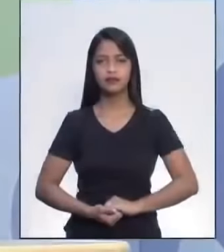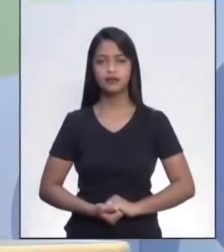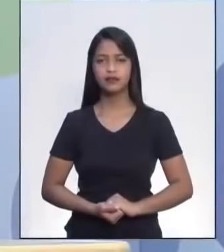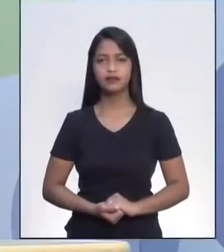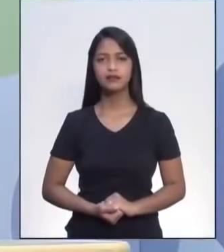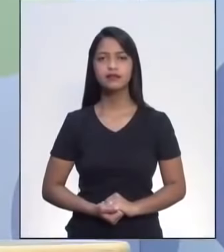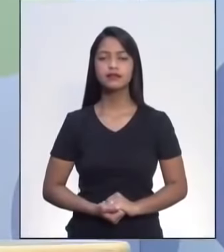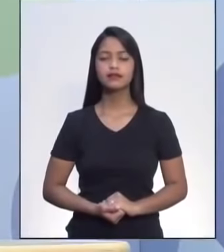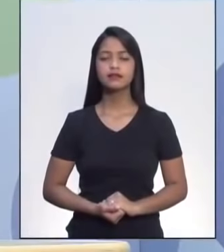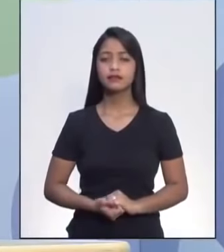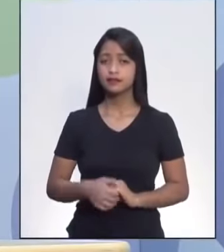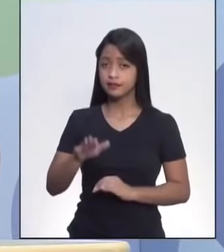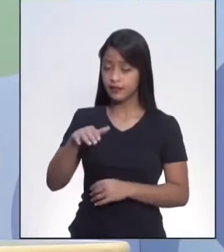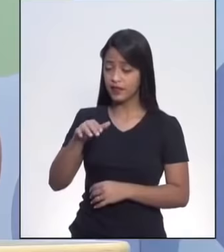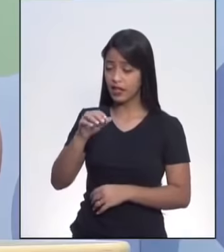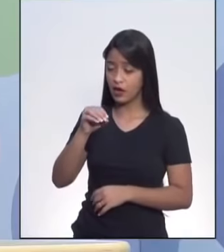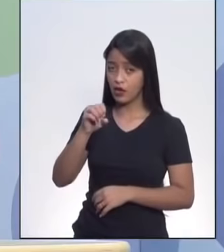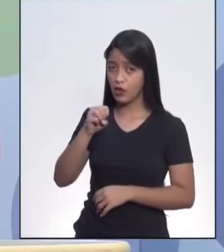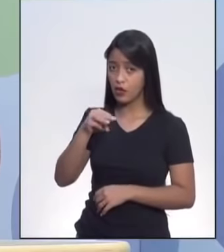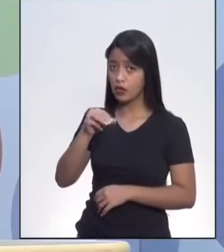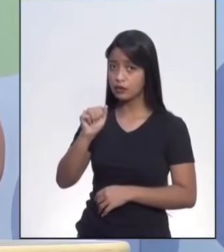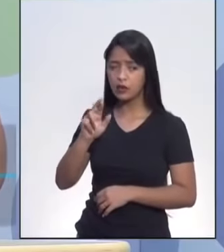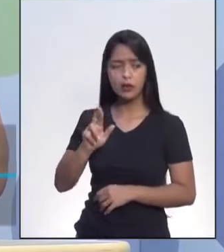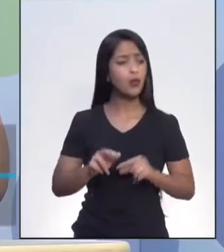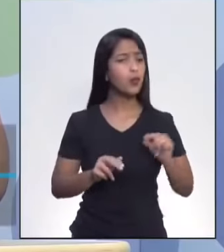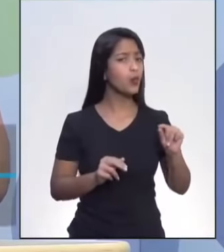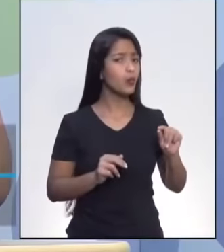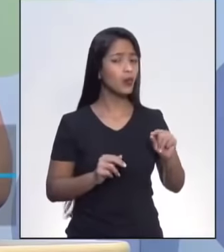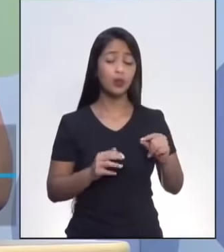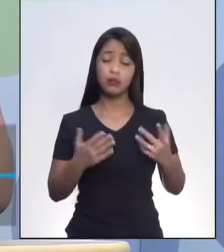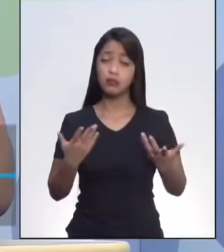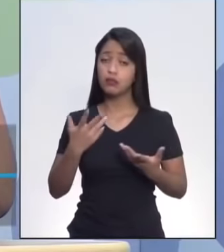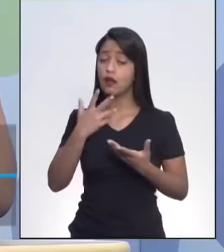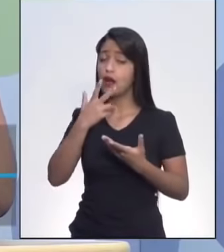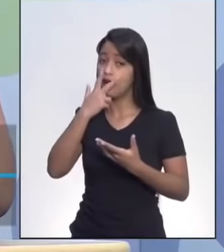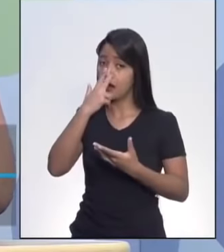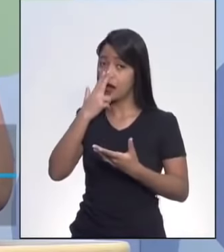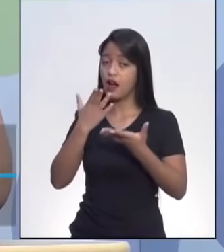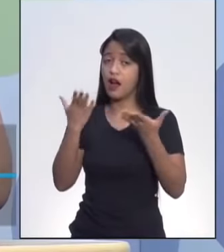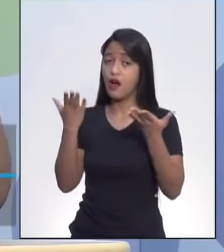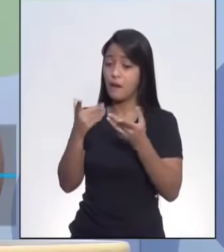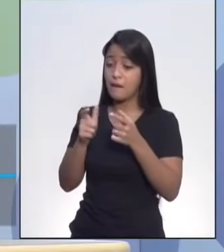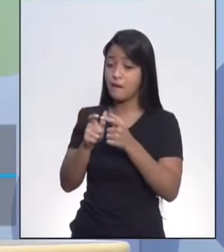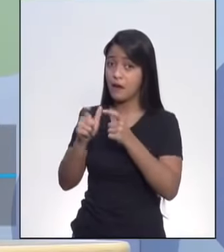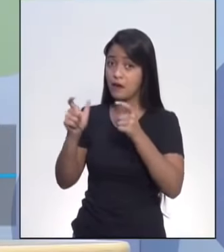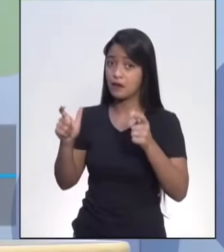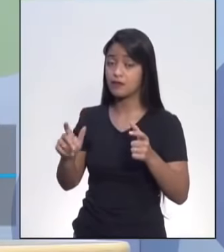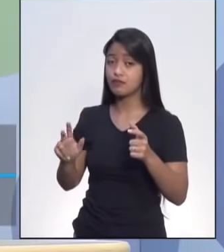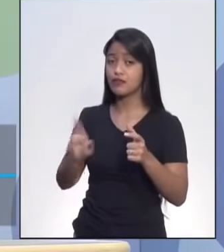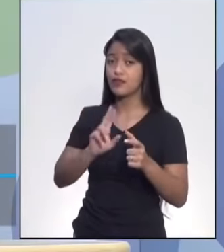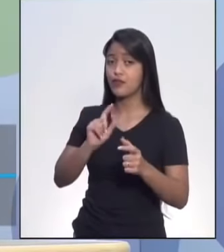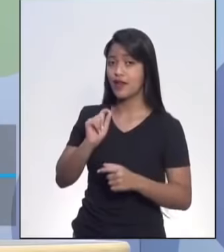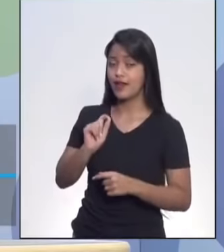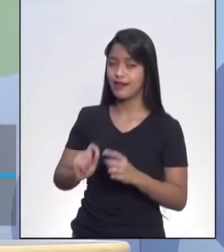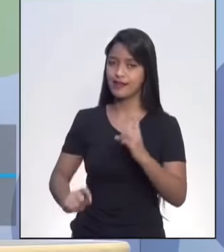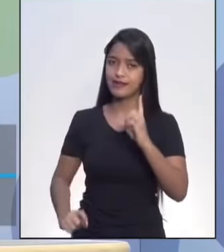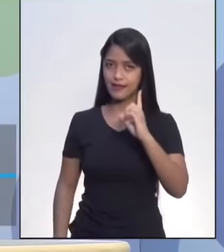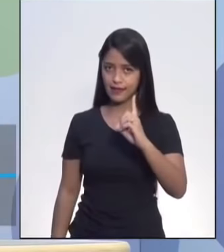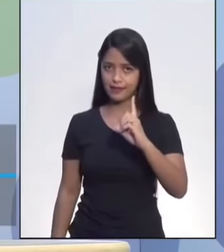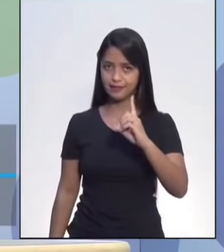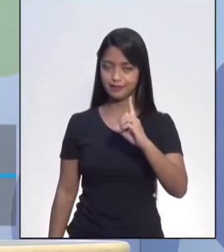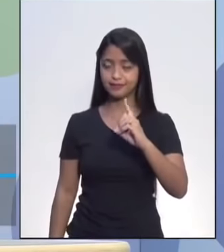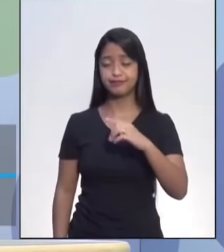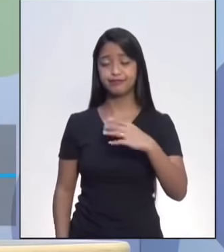2.500. Osmar, Oi. dessa vez a maioria parece que foi unânime na letra D. Então, por Beleza.